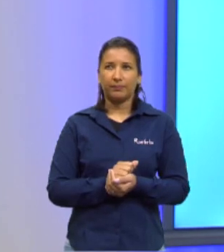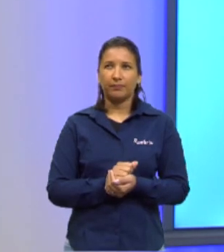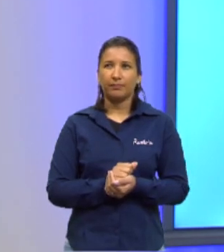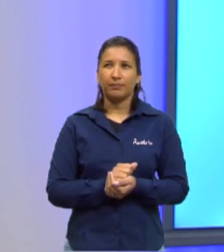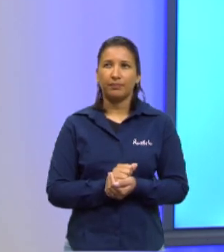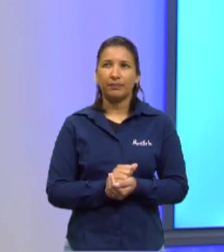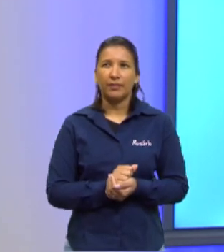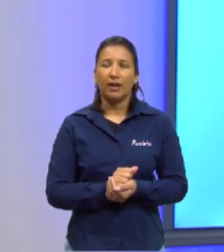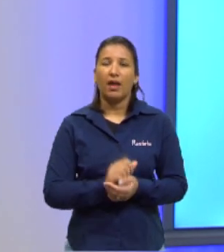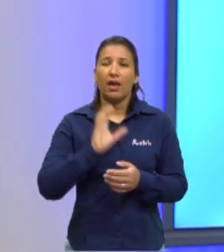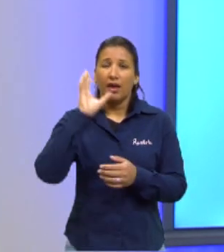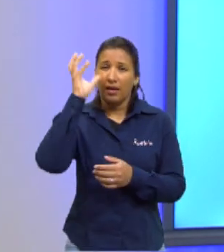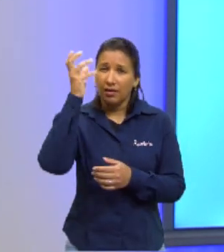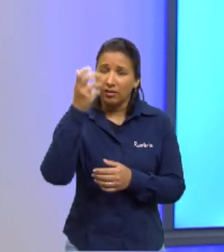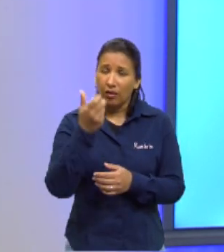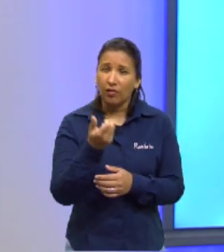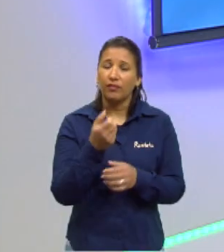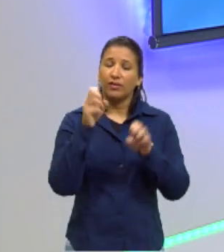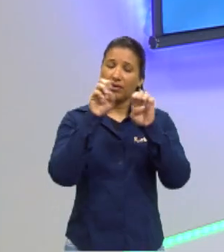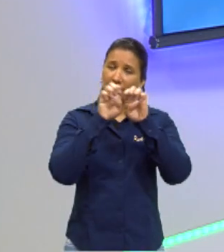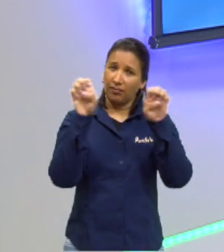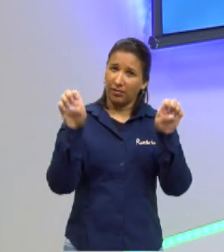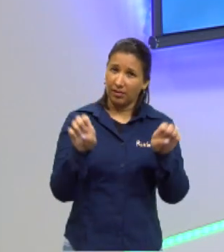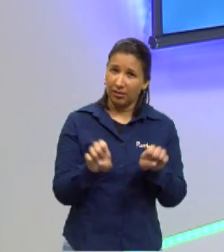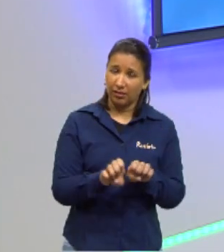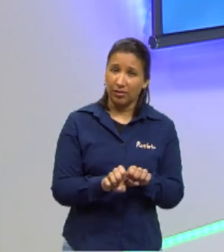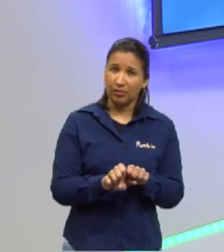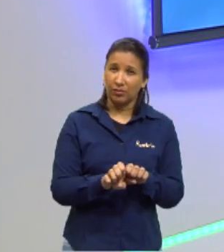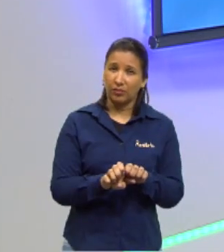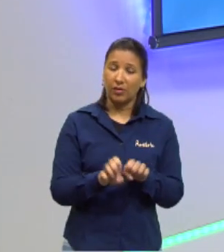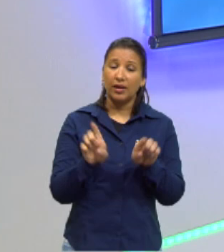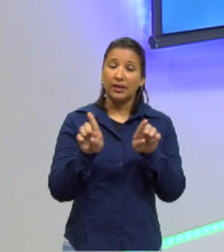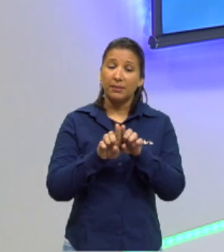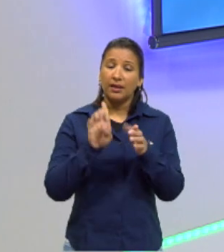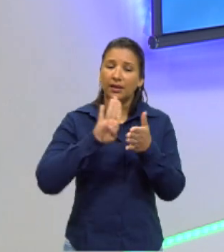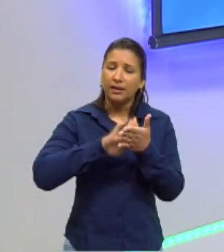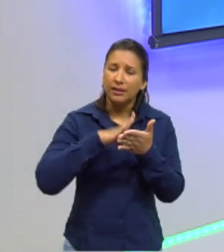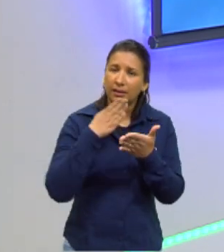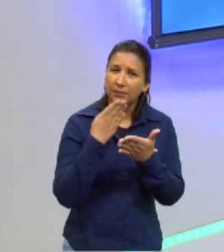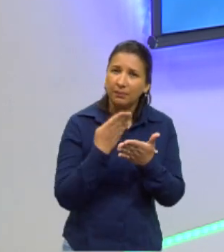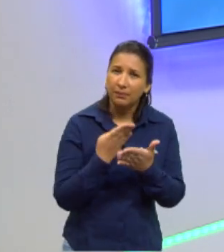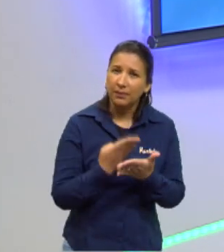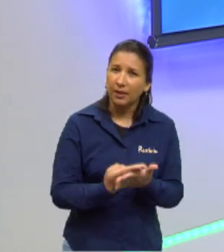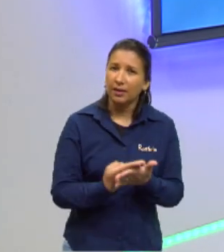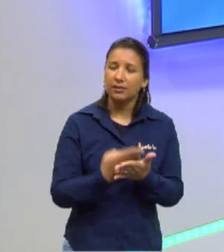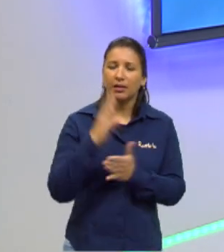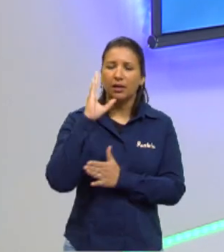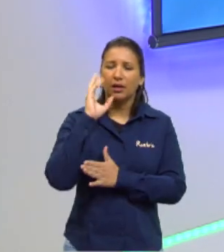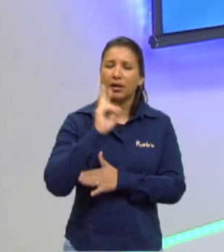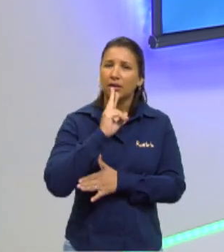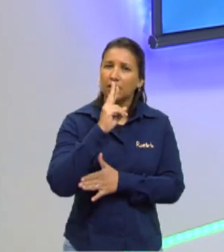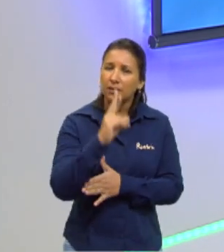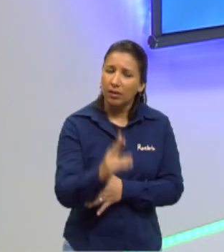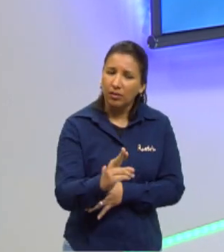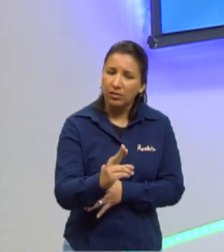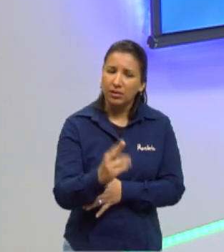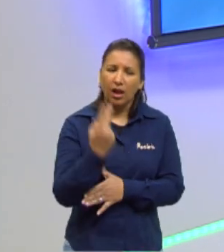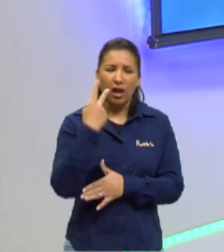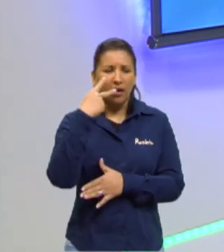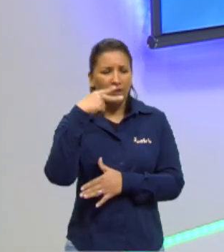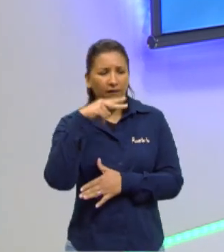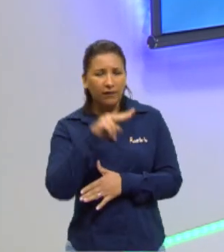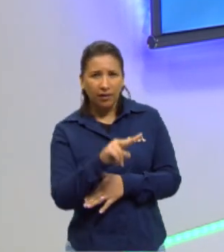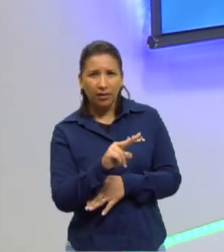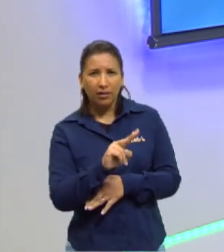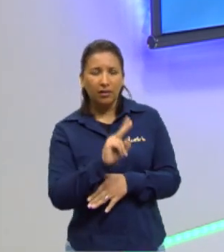né? Resolve a equação, interpreta a solução e vai lá verificar se cabe